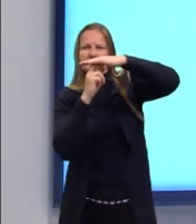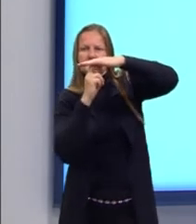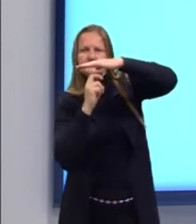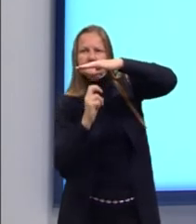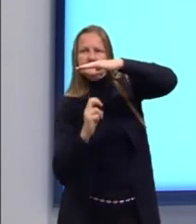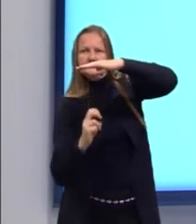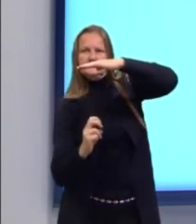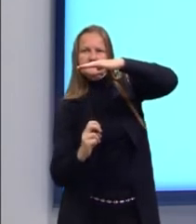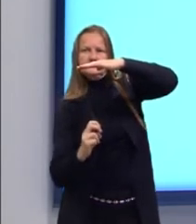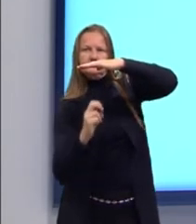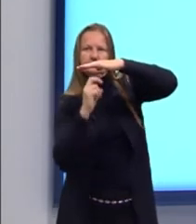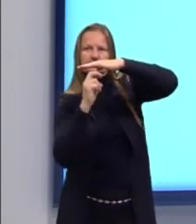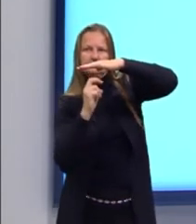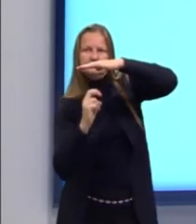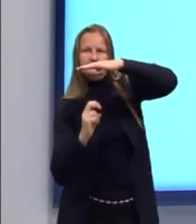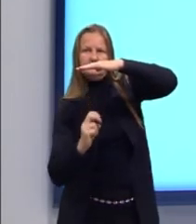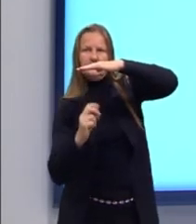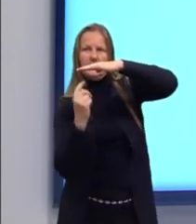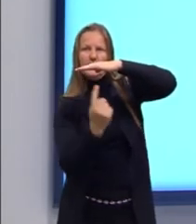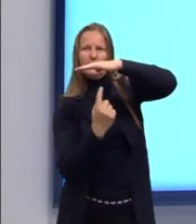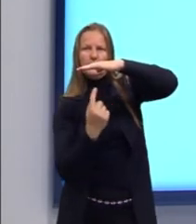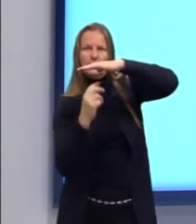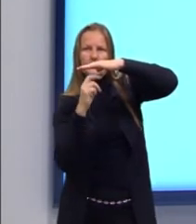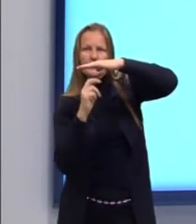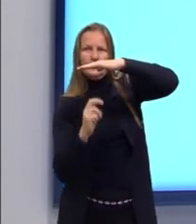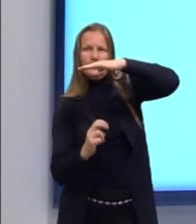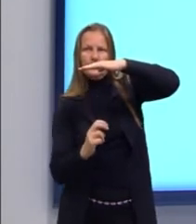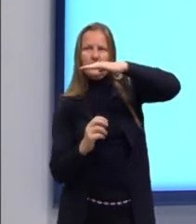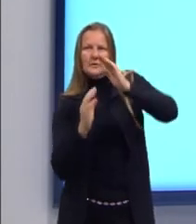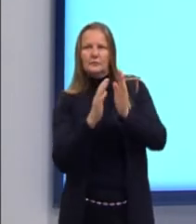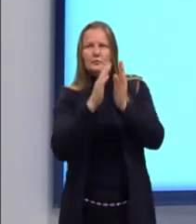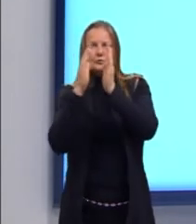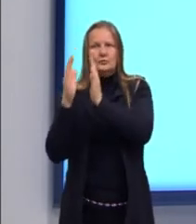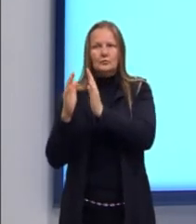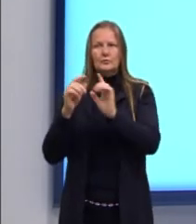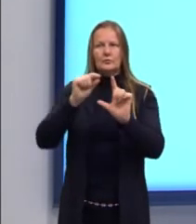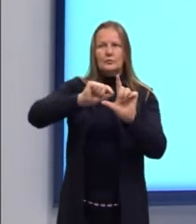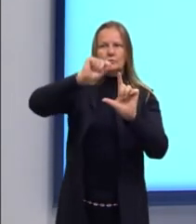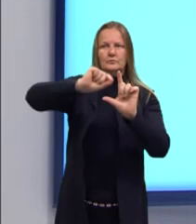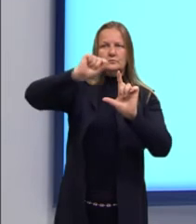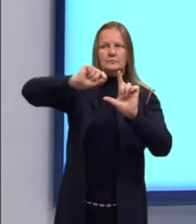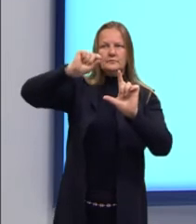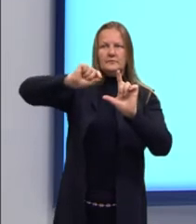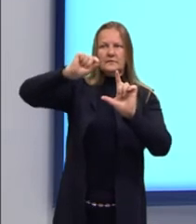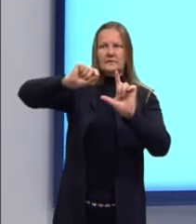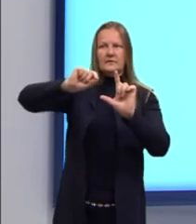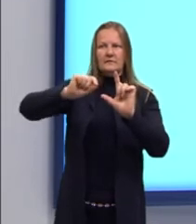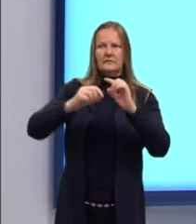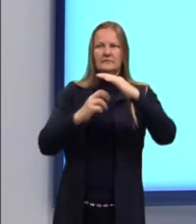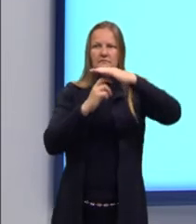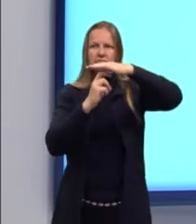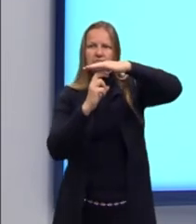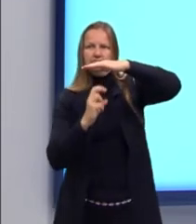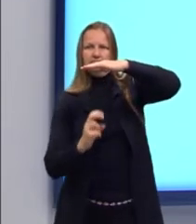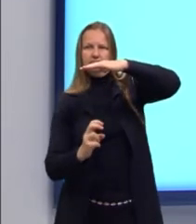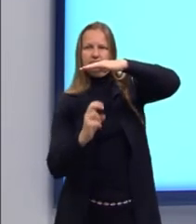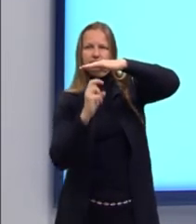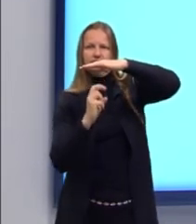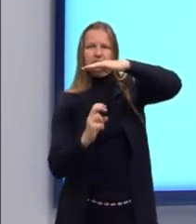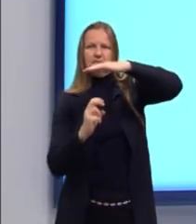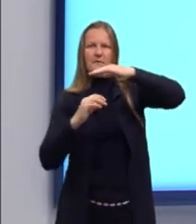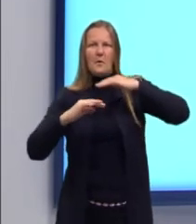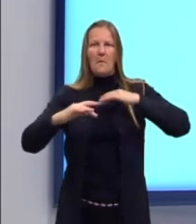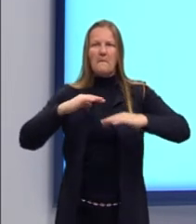estendida ao lado nós temos o gráfico o gráfico traz então a representação desse movimento